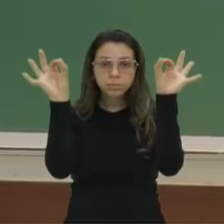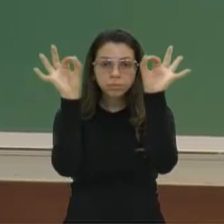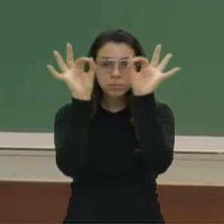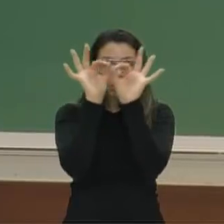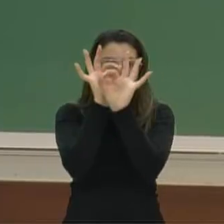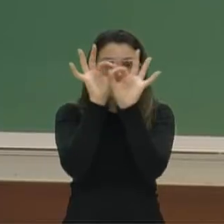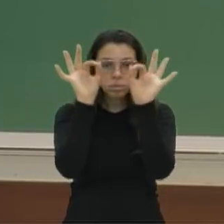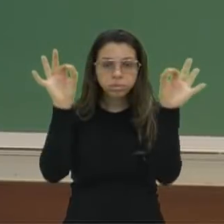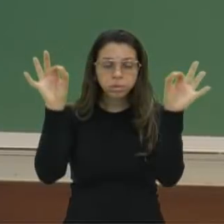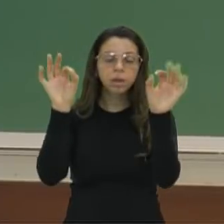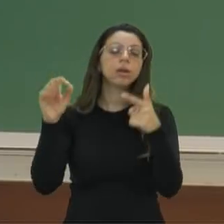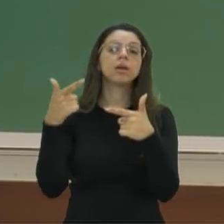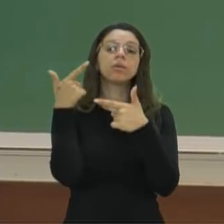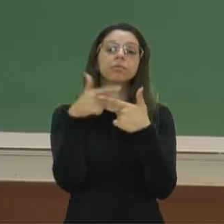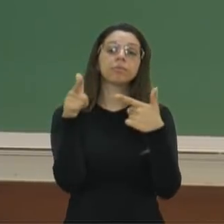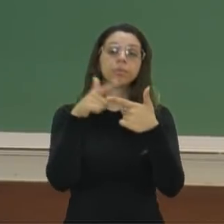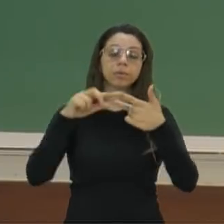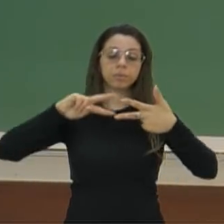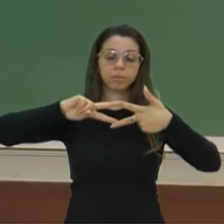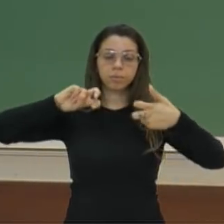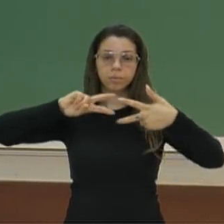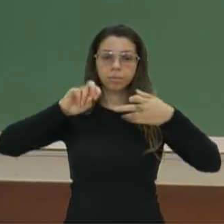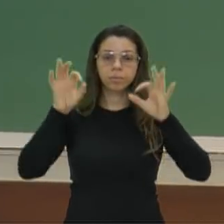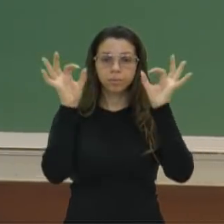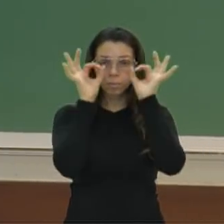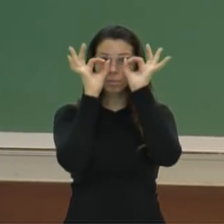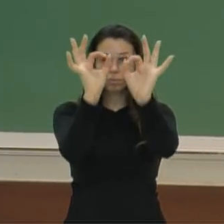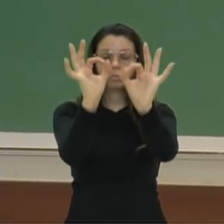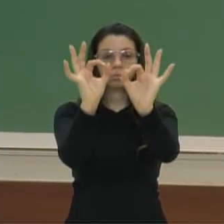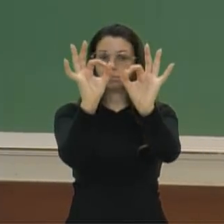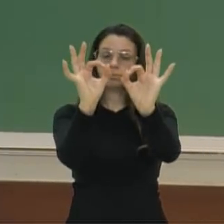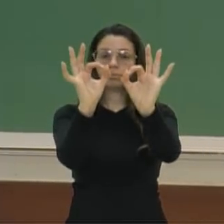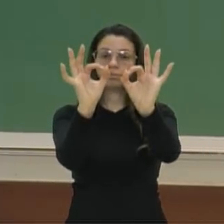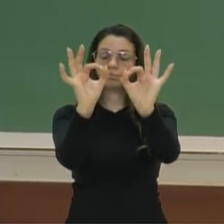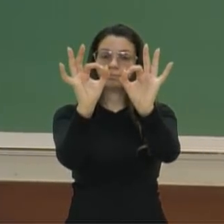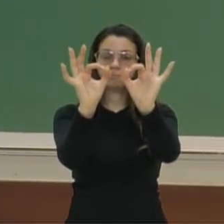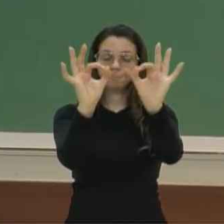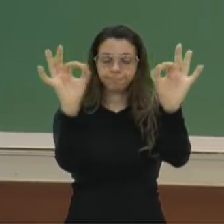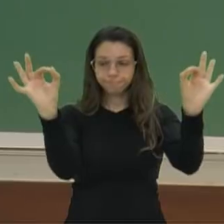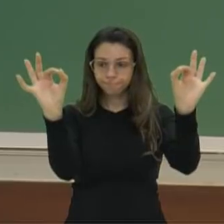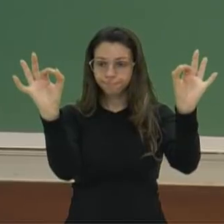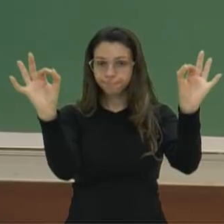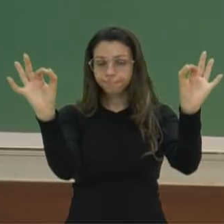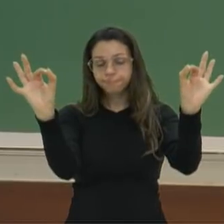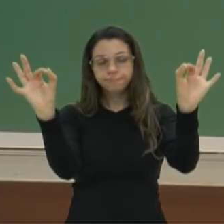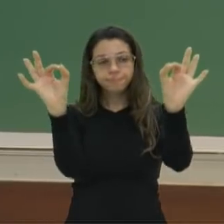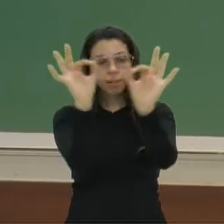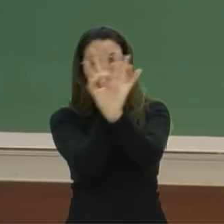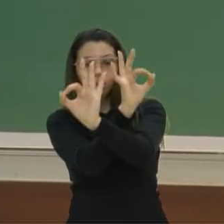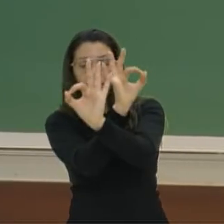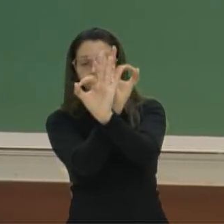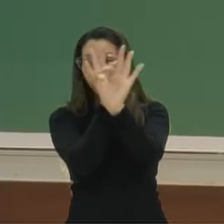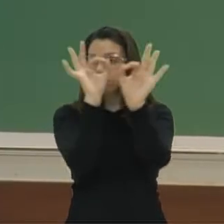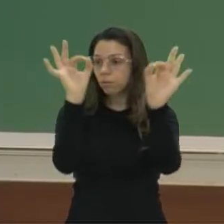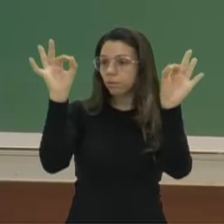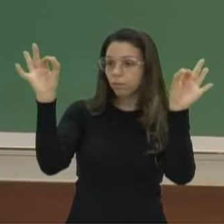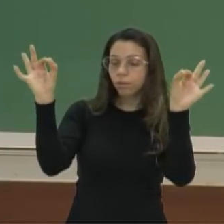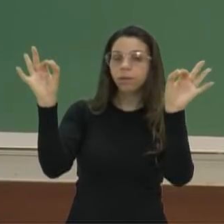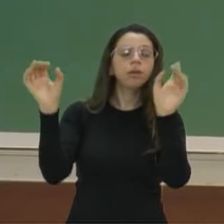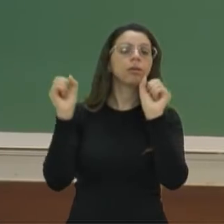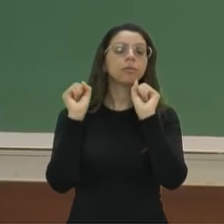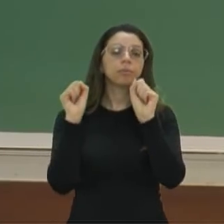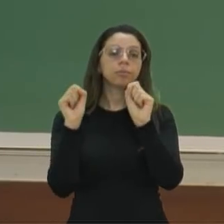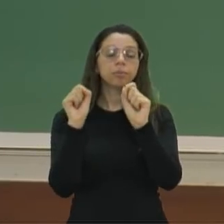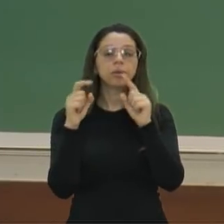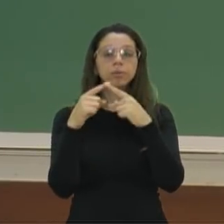dos olhos e essas pessoas elas não olham direitinho, reto, ela pode olhar para lados, né? A sua visão ela não